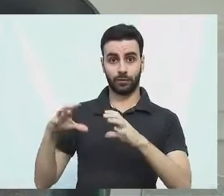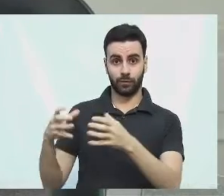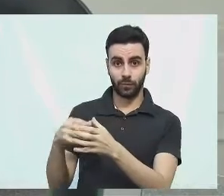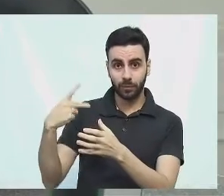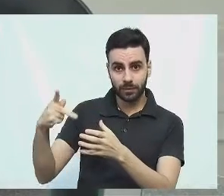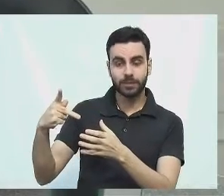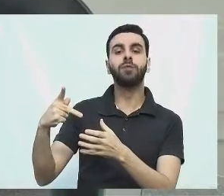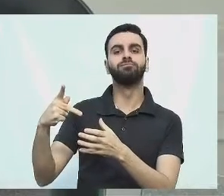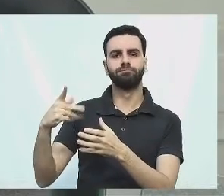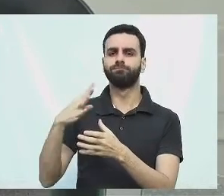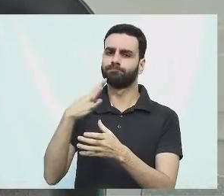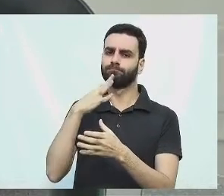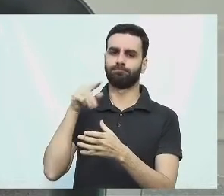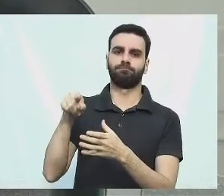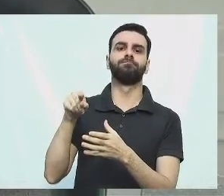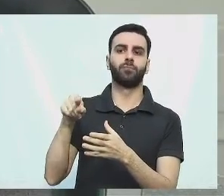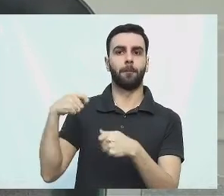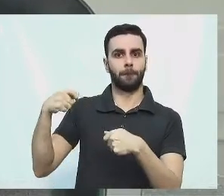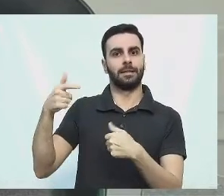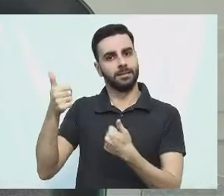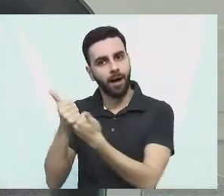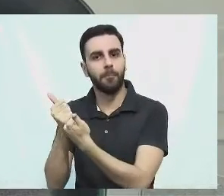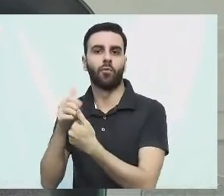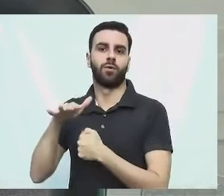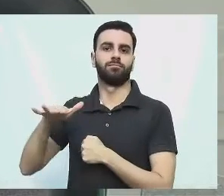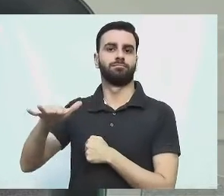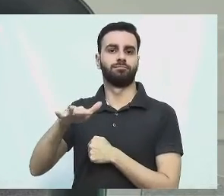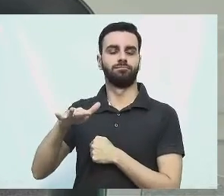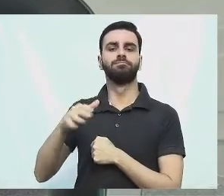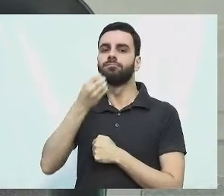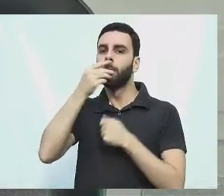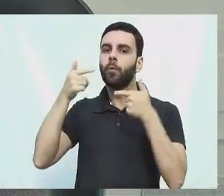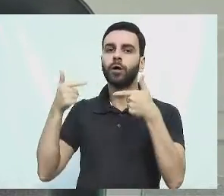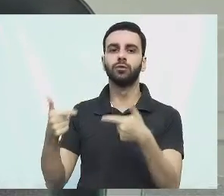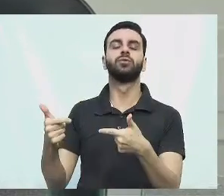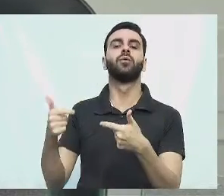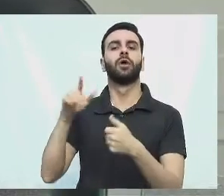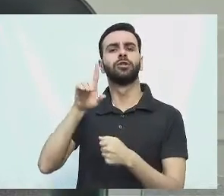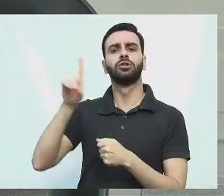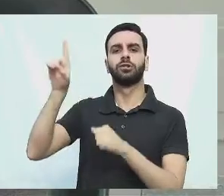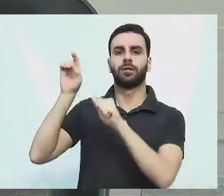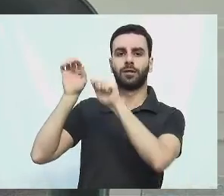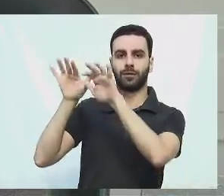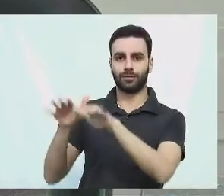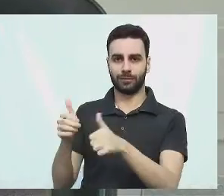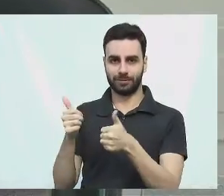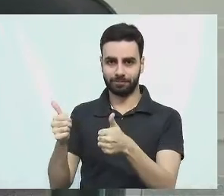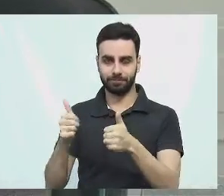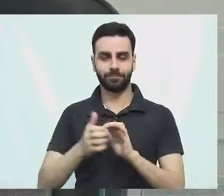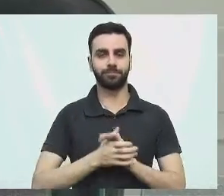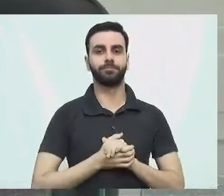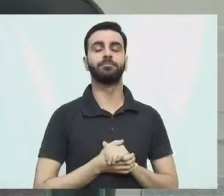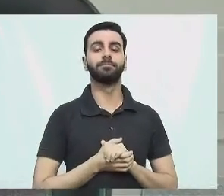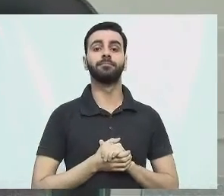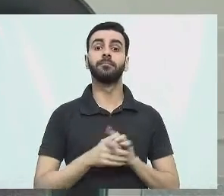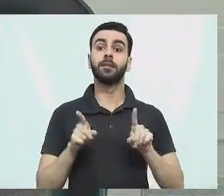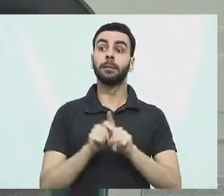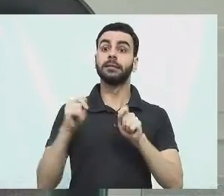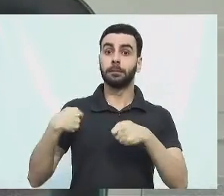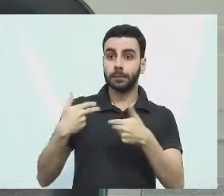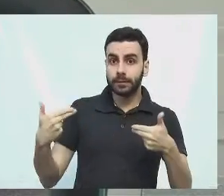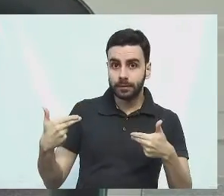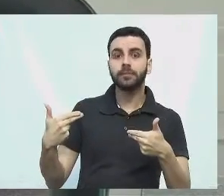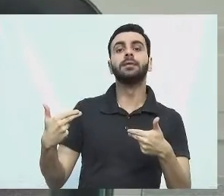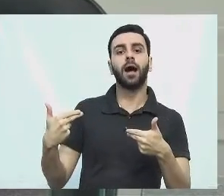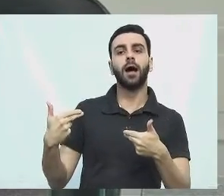bem, precisa muito do seu apoio lá. Então, boa sorte, que Deus te acompanhe, tá, meu amigo? e precisando da gente, estamos